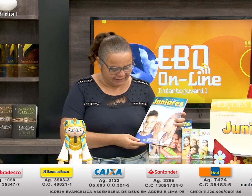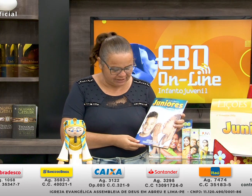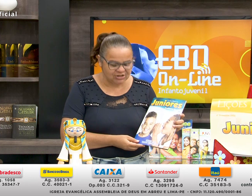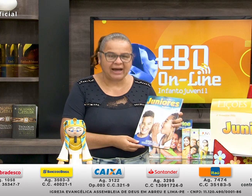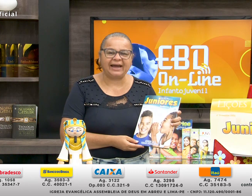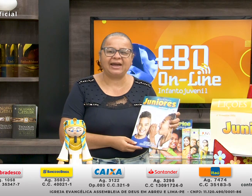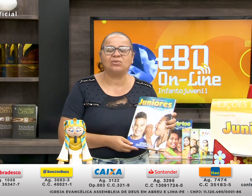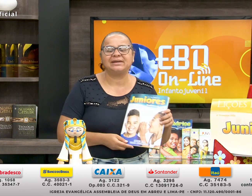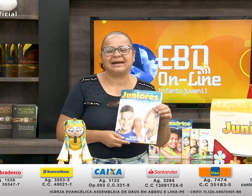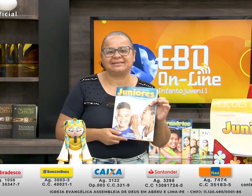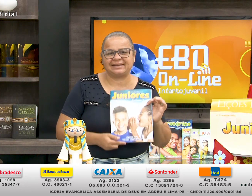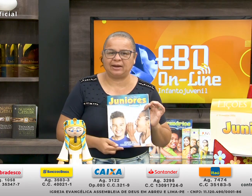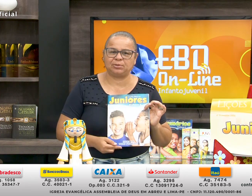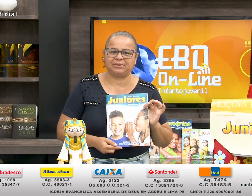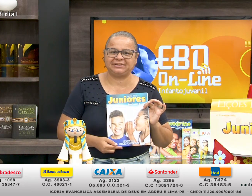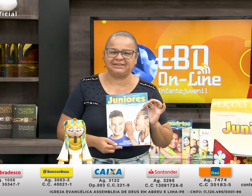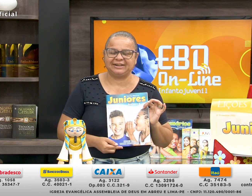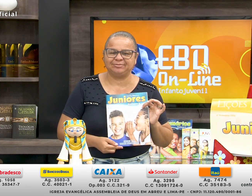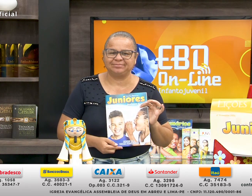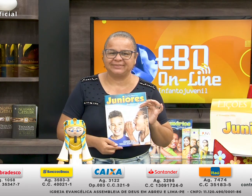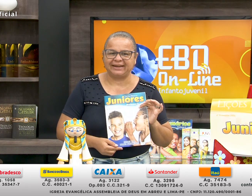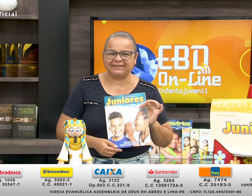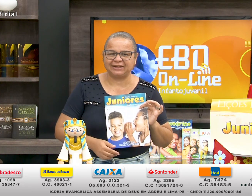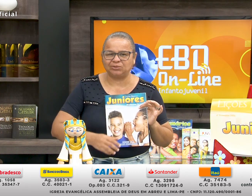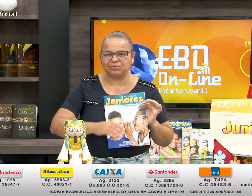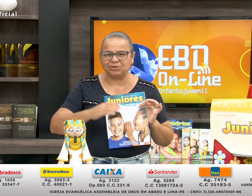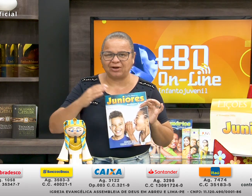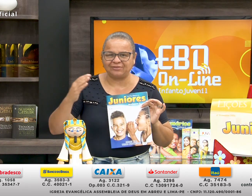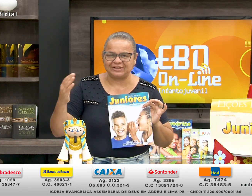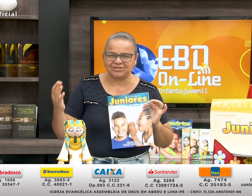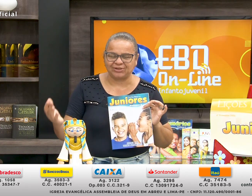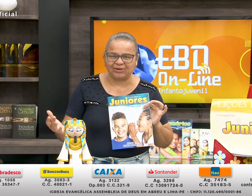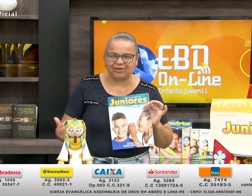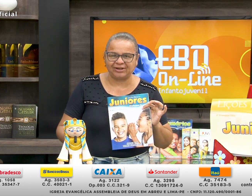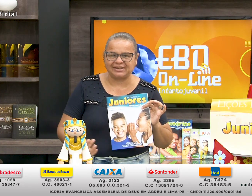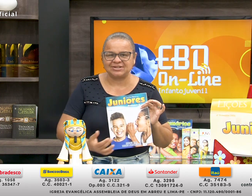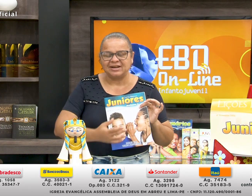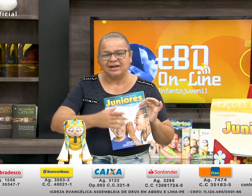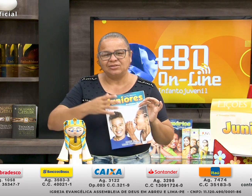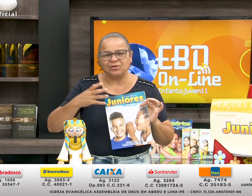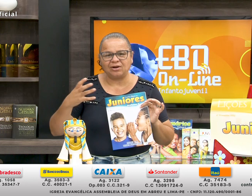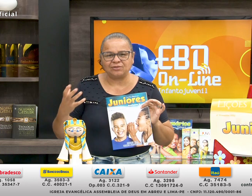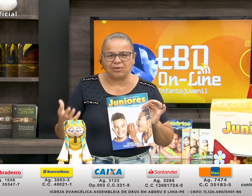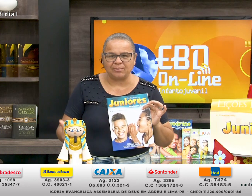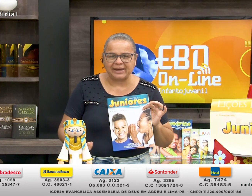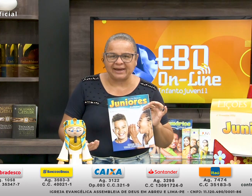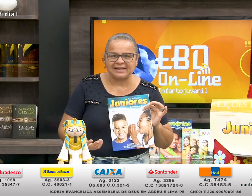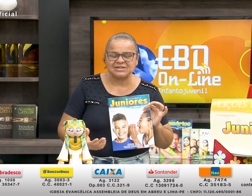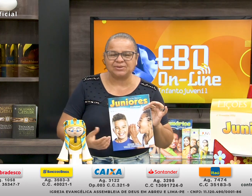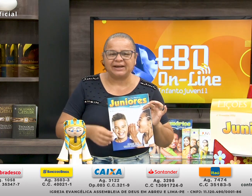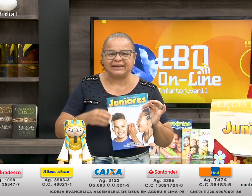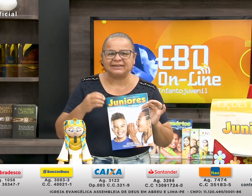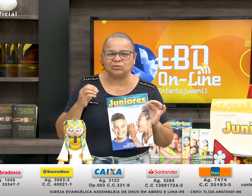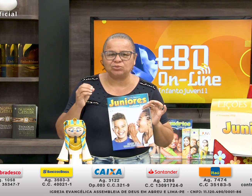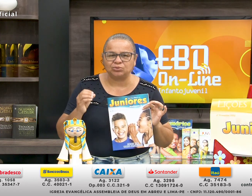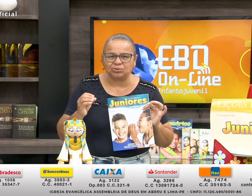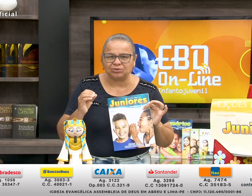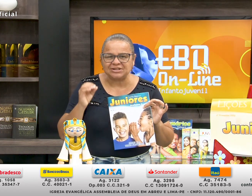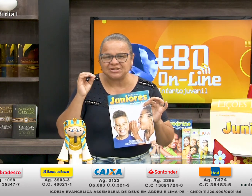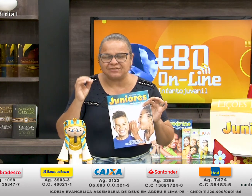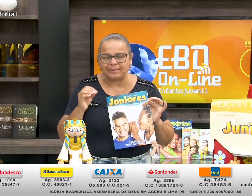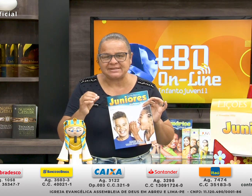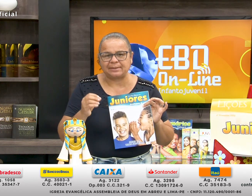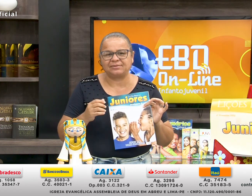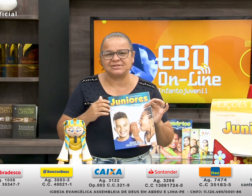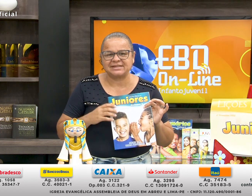fala Israel e a Terra Prometida. Então, novas histórias, novo começo. Então, tudo